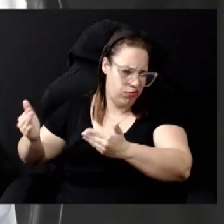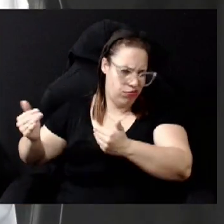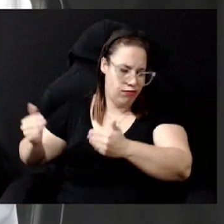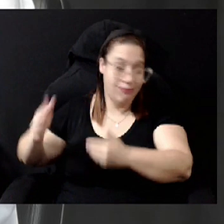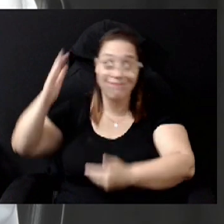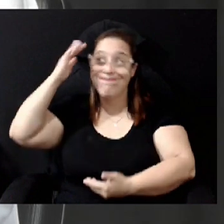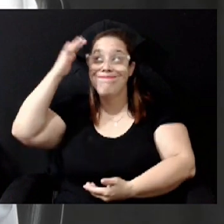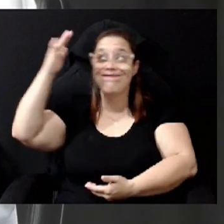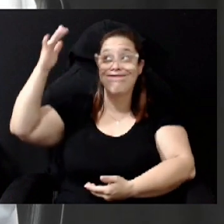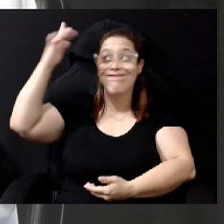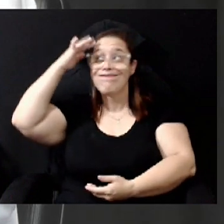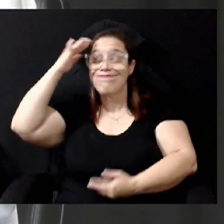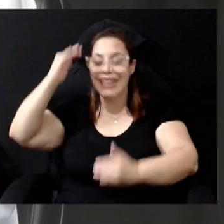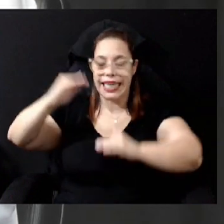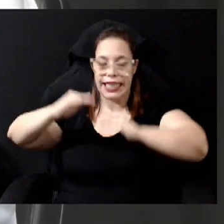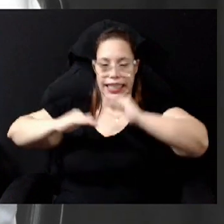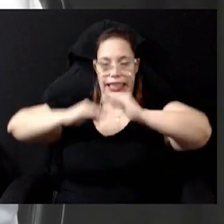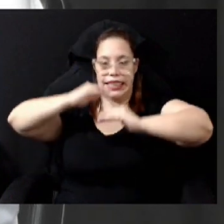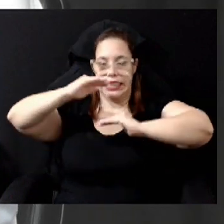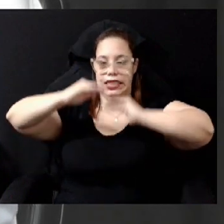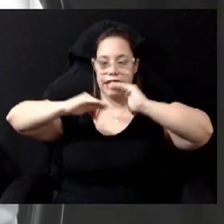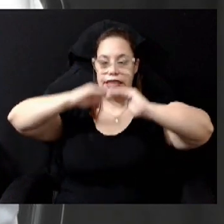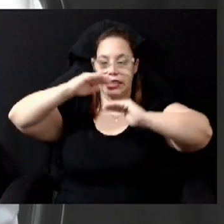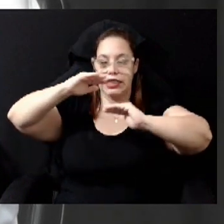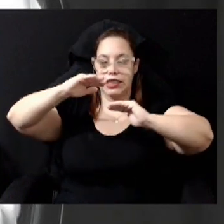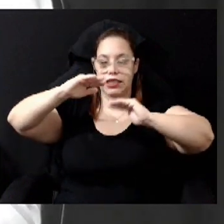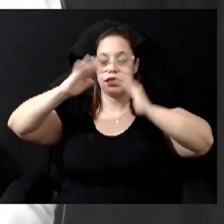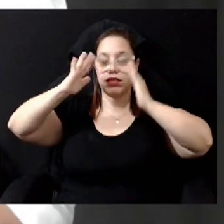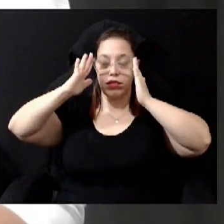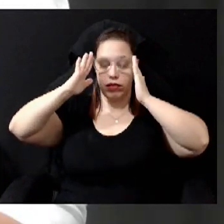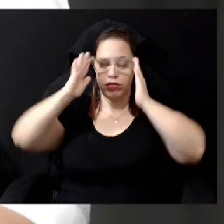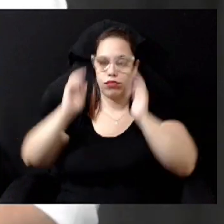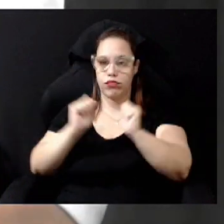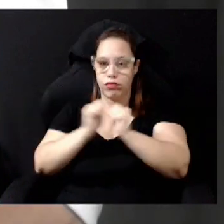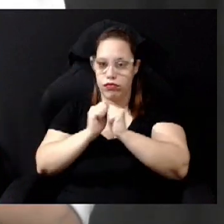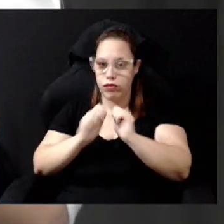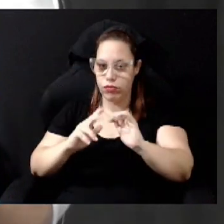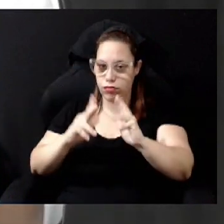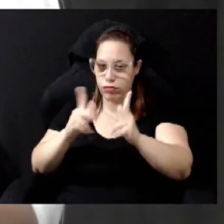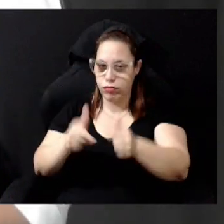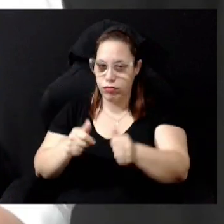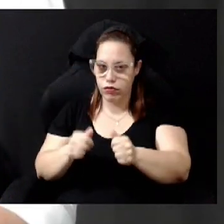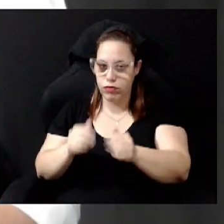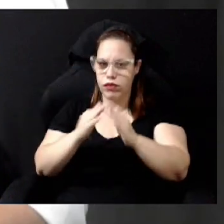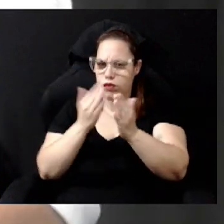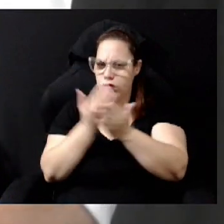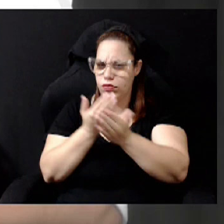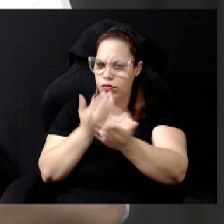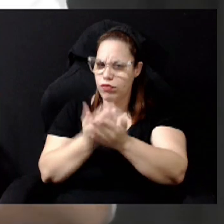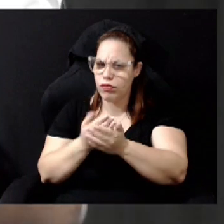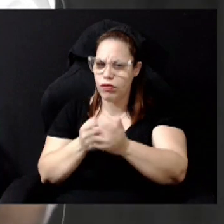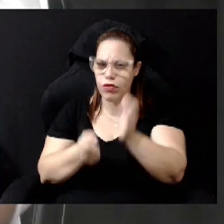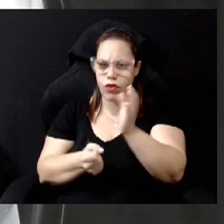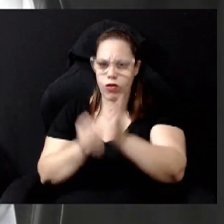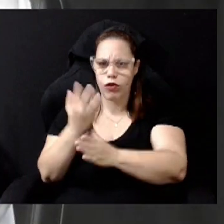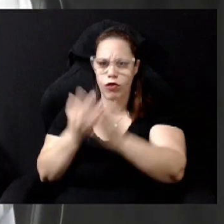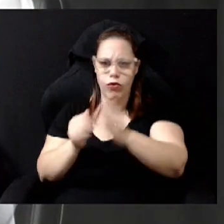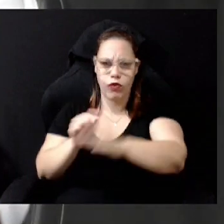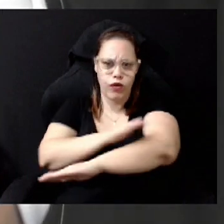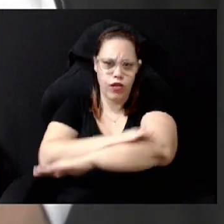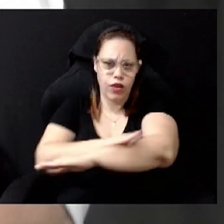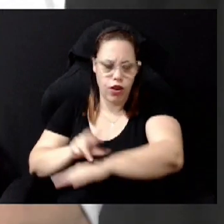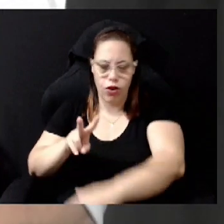aquilo desenvolvido. E participamos de todo o processo, vimos as escolas nascerem, vimos o asfaltamento do Vila Esperança,